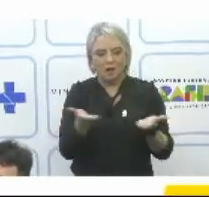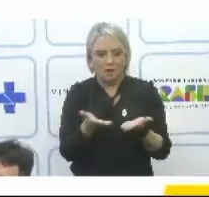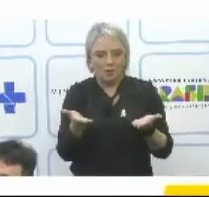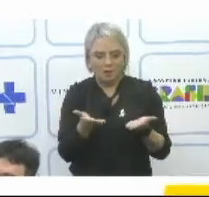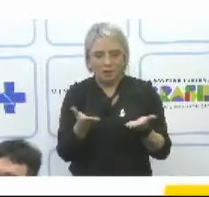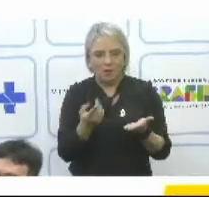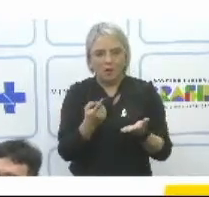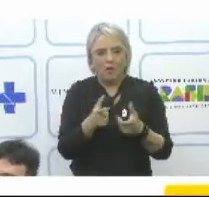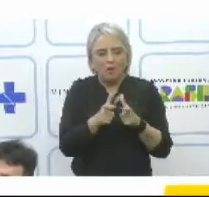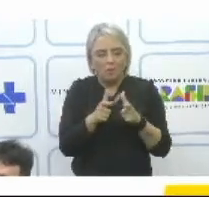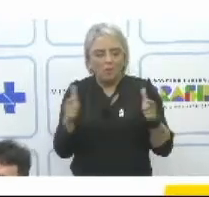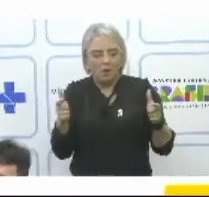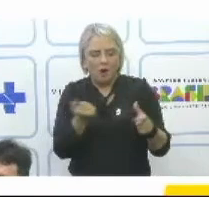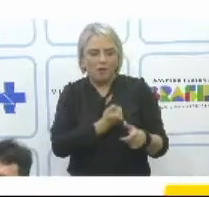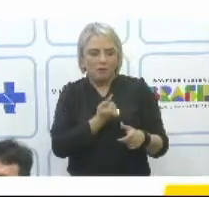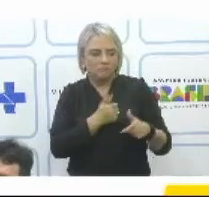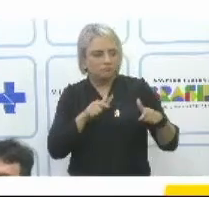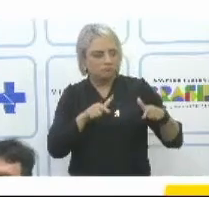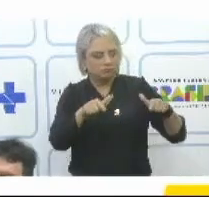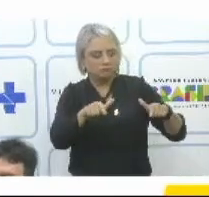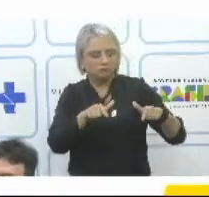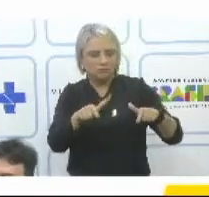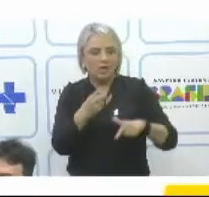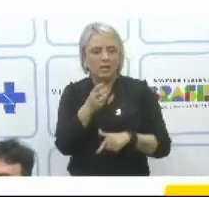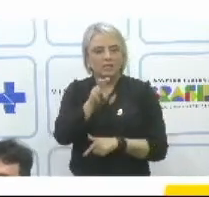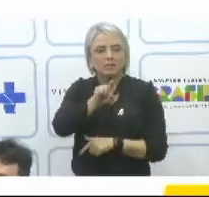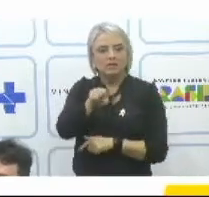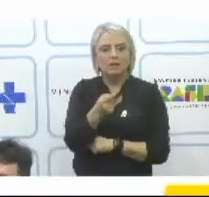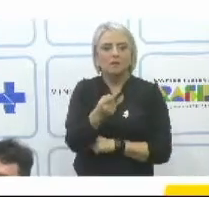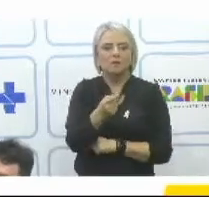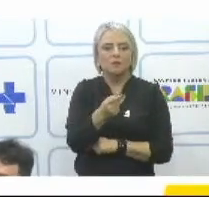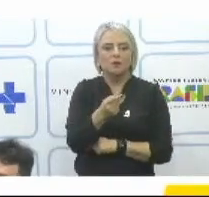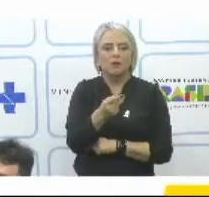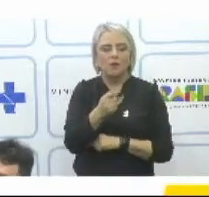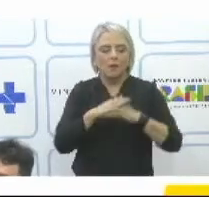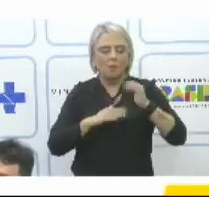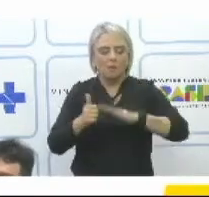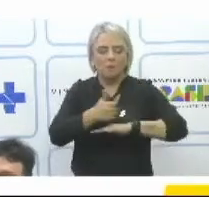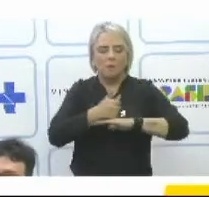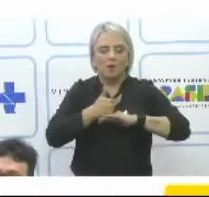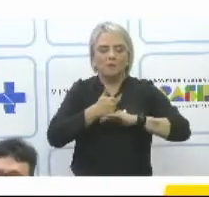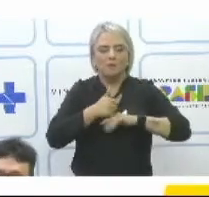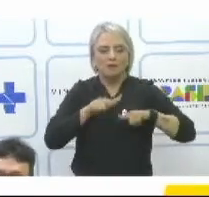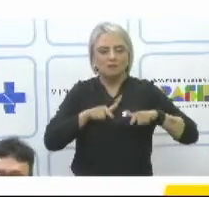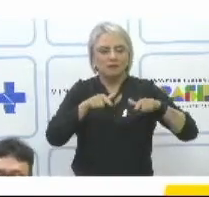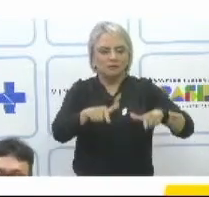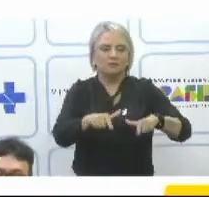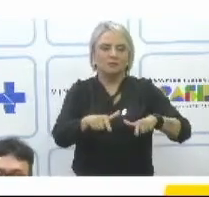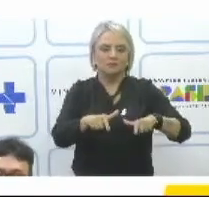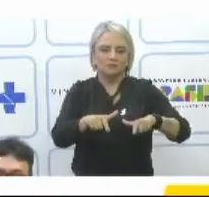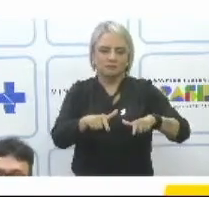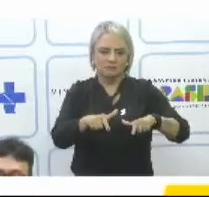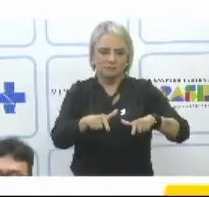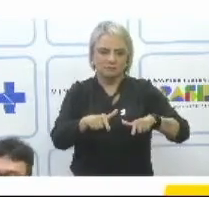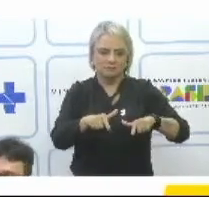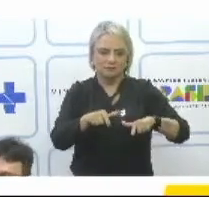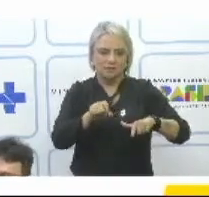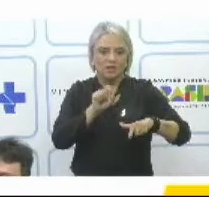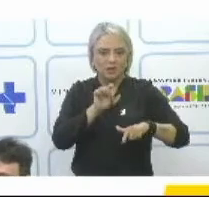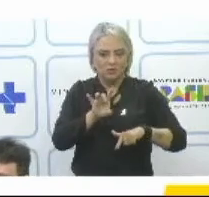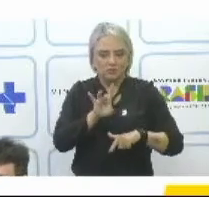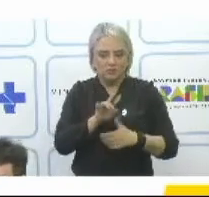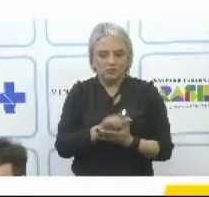com um amplo número de certificados, 5.000 profissionais certificados só